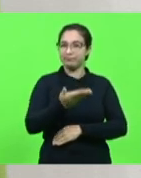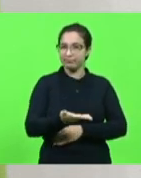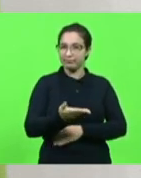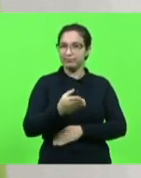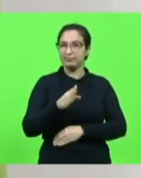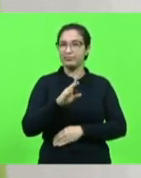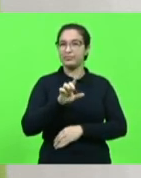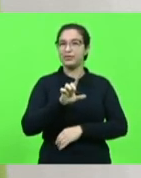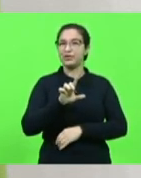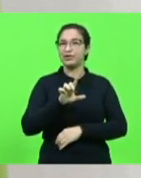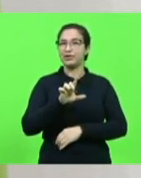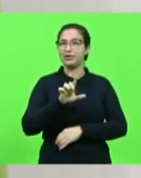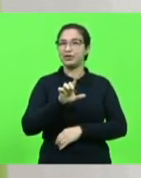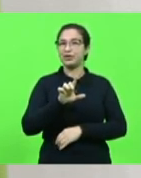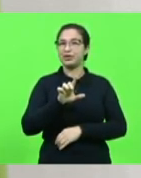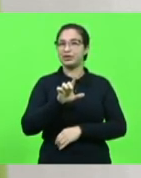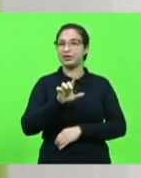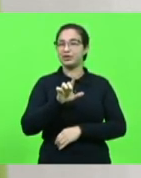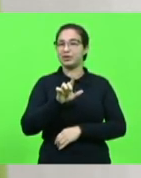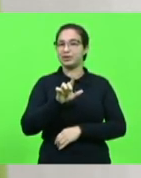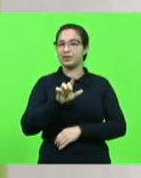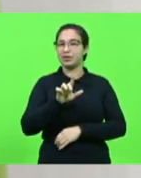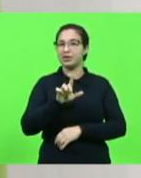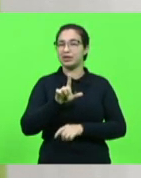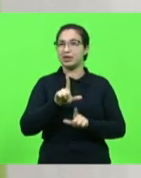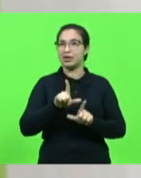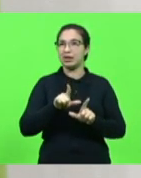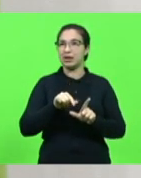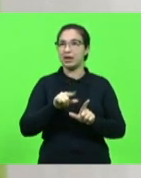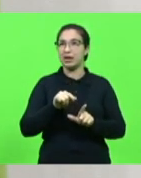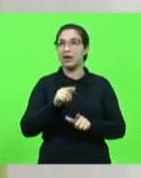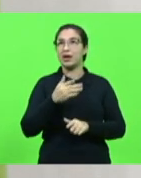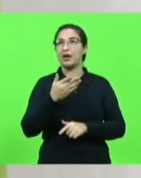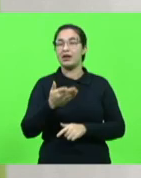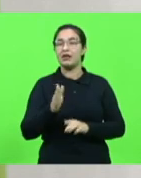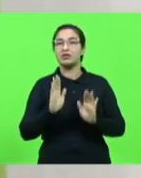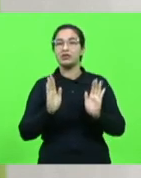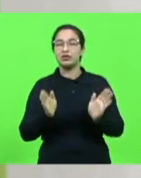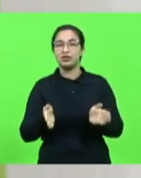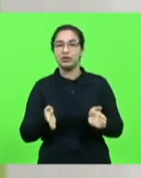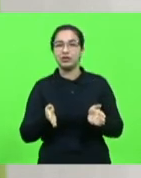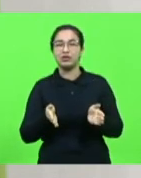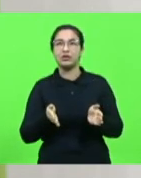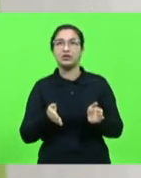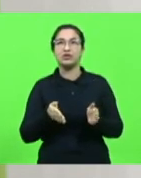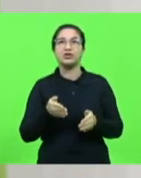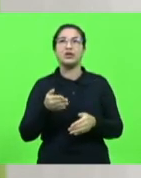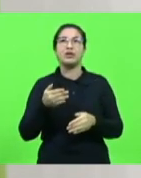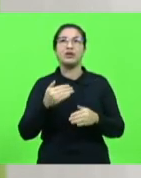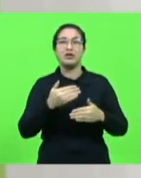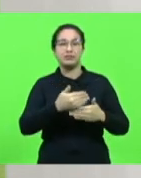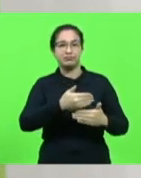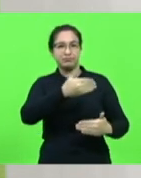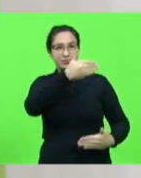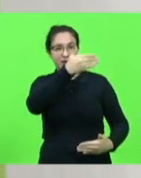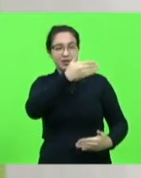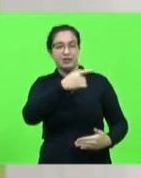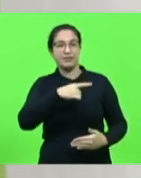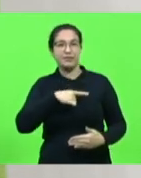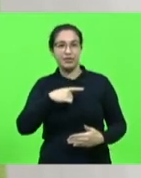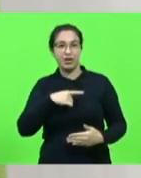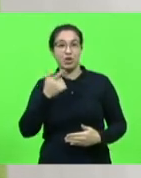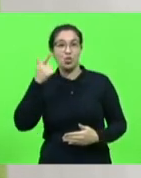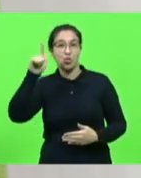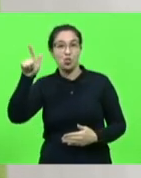Laguna, da nossa heroína dos dois mundos. Anita Garibaldi, que também já foi objeto de um painel literário, no próximo dia 15, na próxima semana, teremos mais um